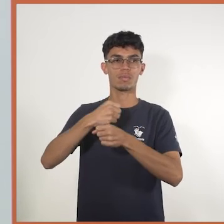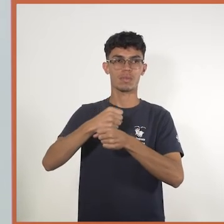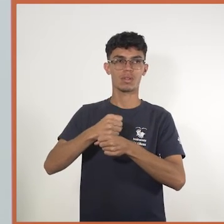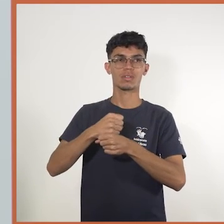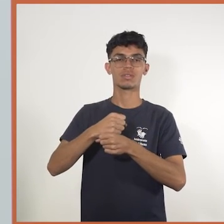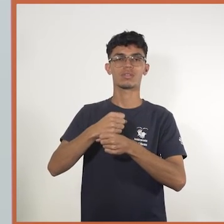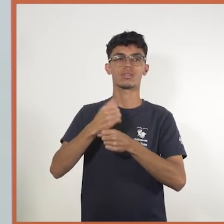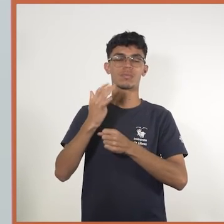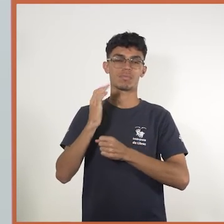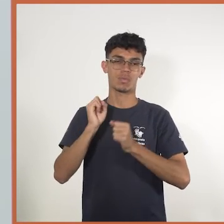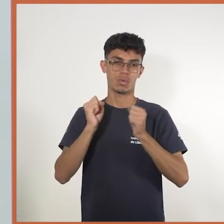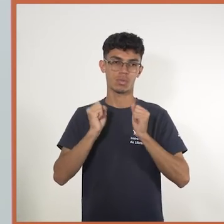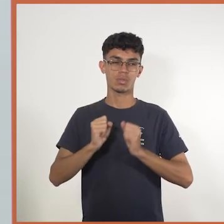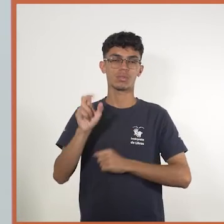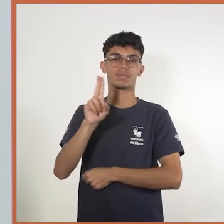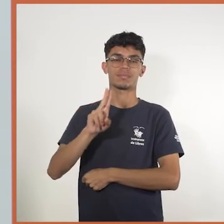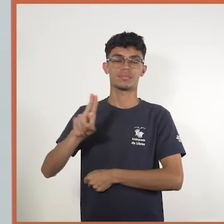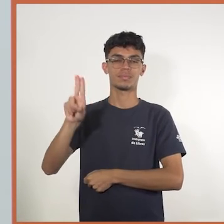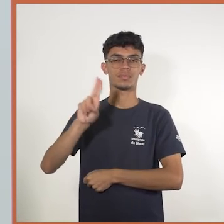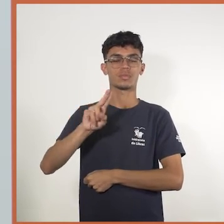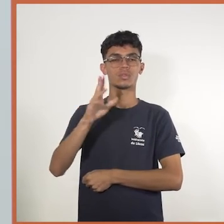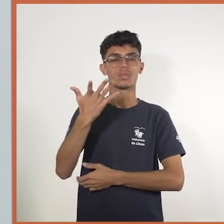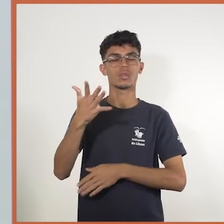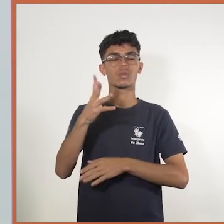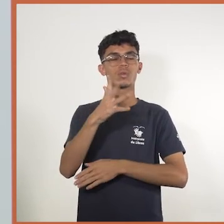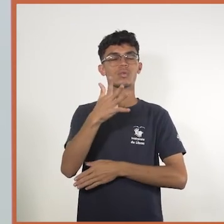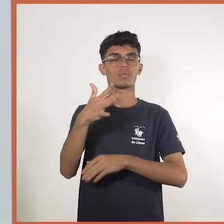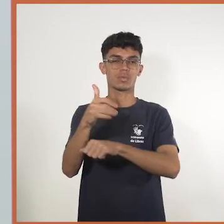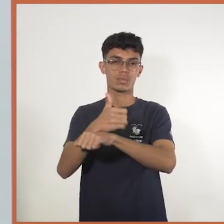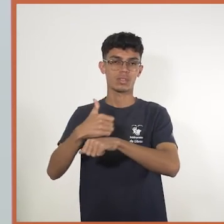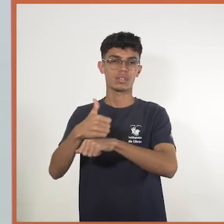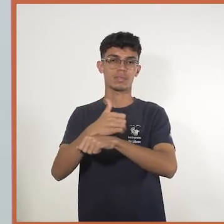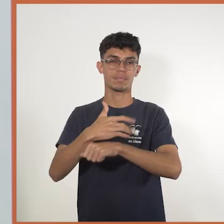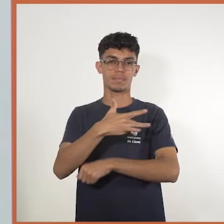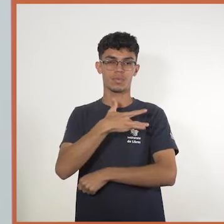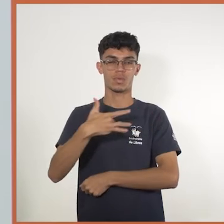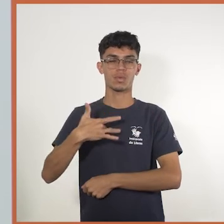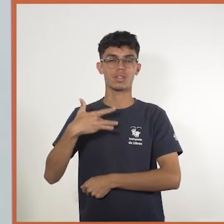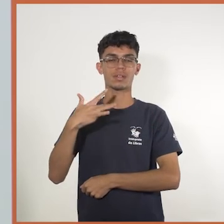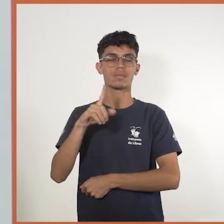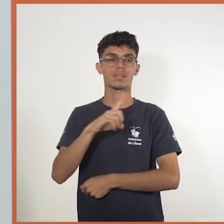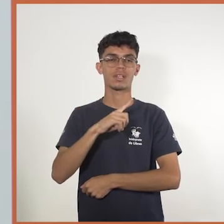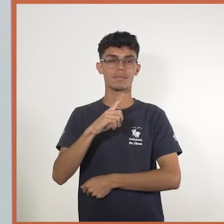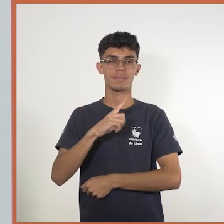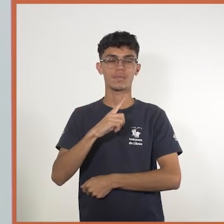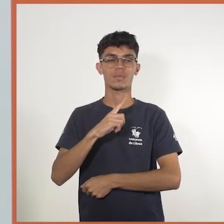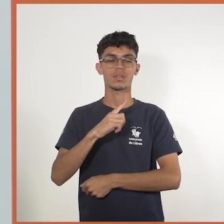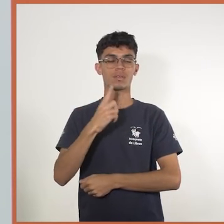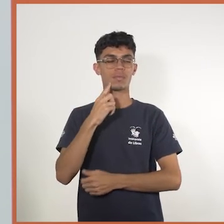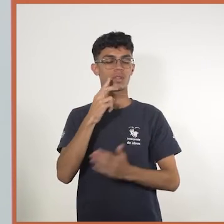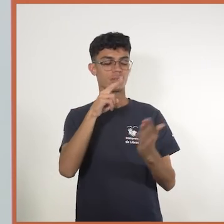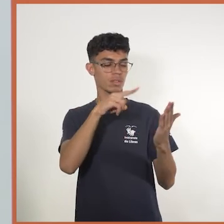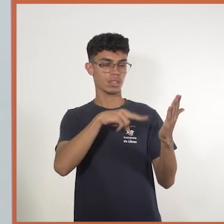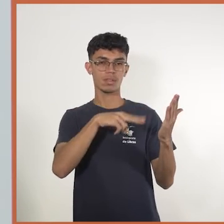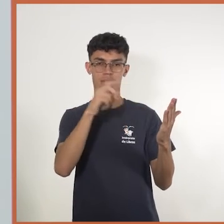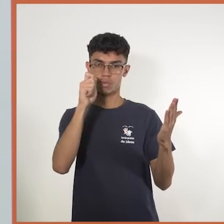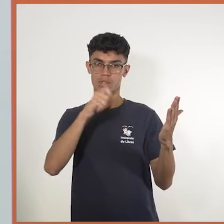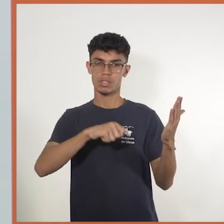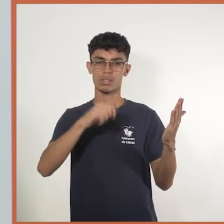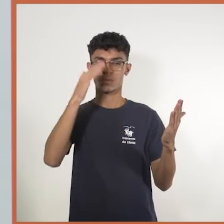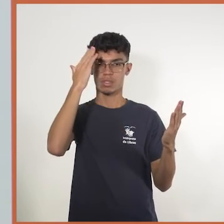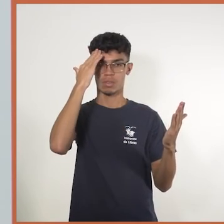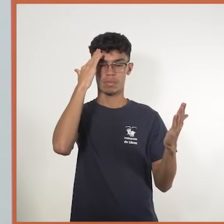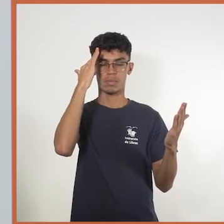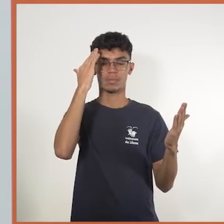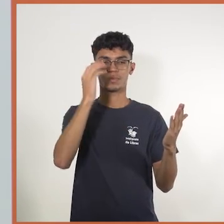3 documentos, os nossos profissionais de saúde têm muita experiência, vão saber identificar, obviamente, a veracidade, e, obviamente, como